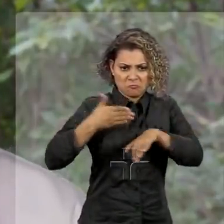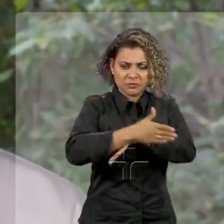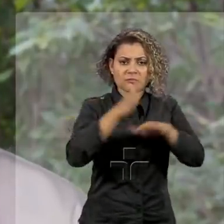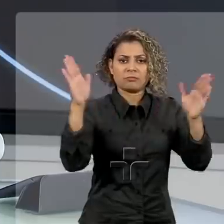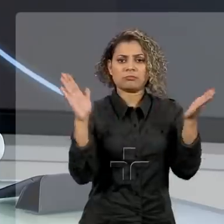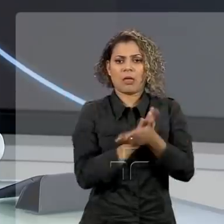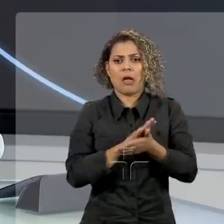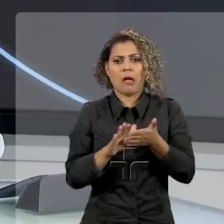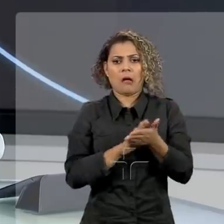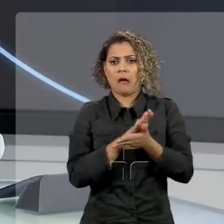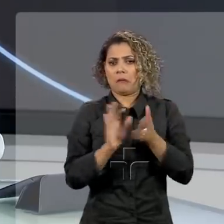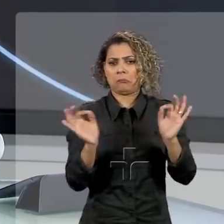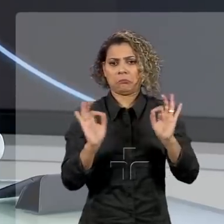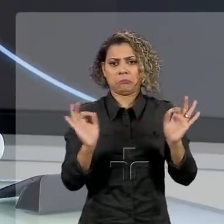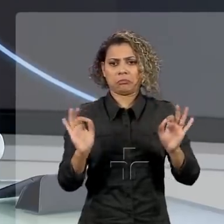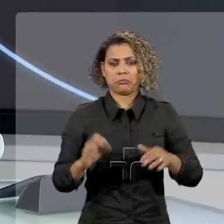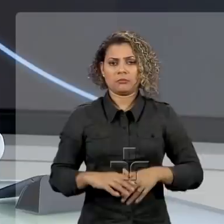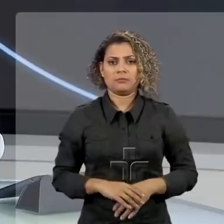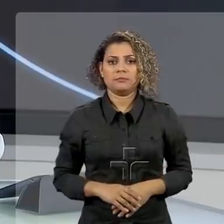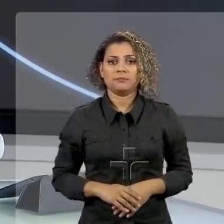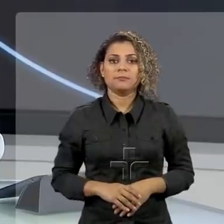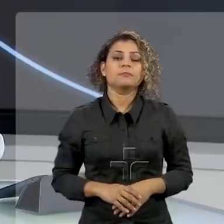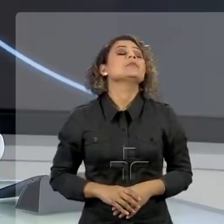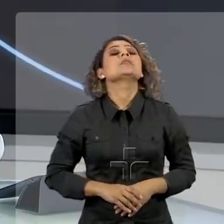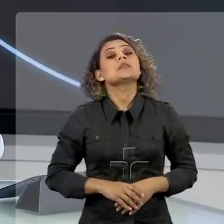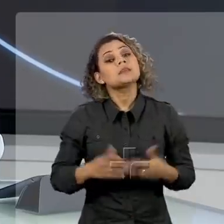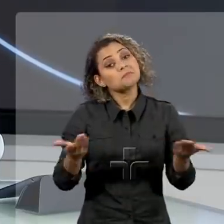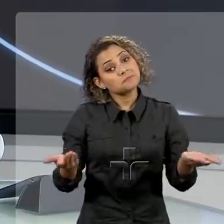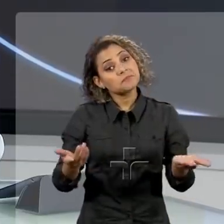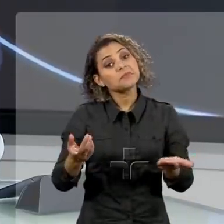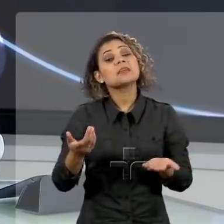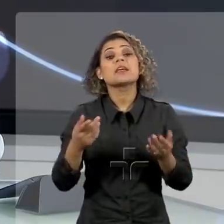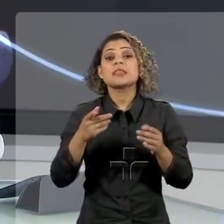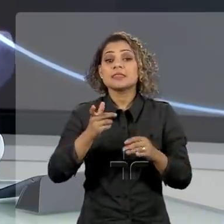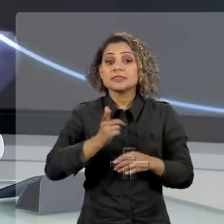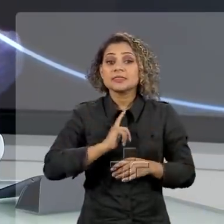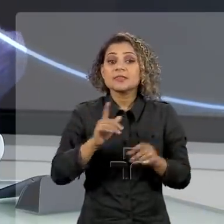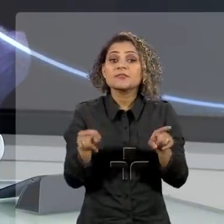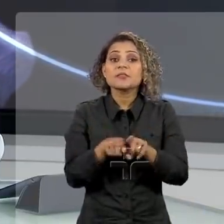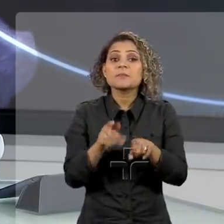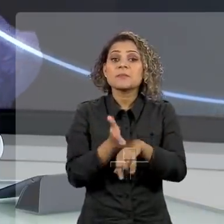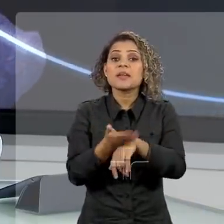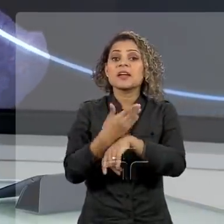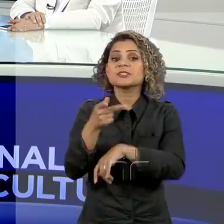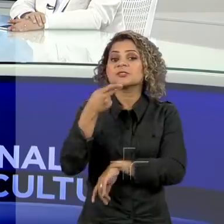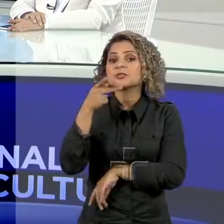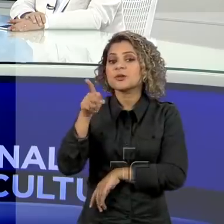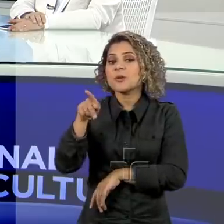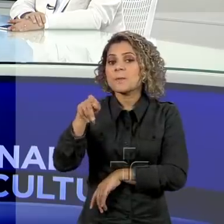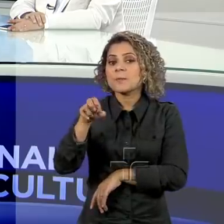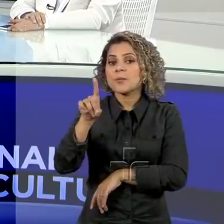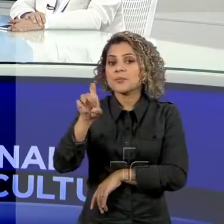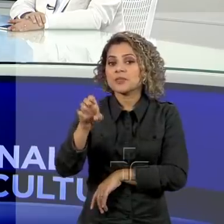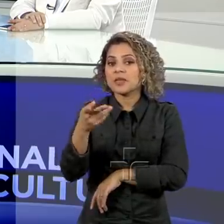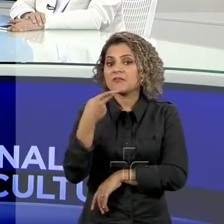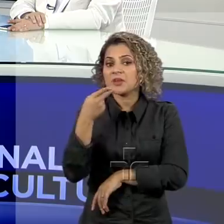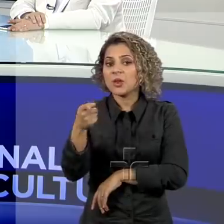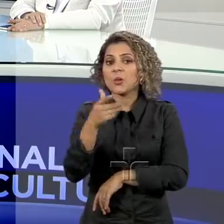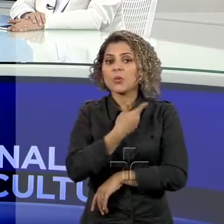pessoa. Com a nomeação, o Pondé falou já anteriormente que parece que o governo quer